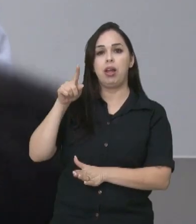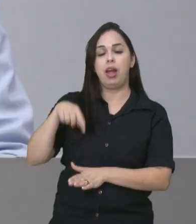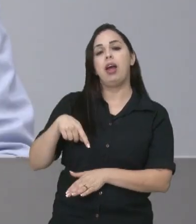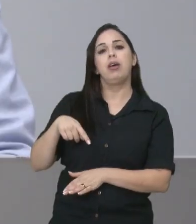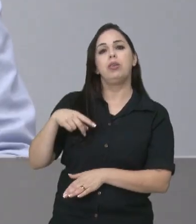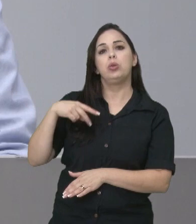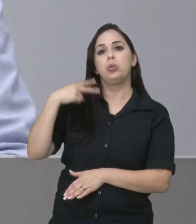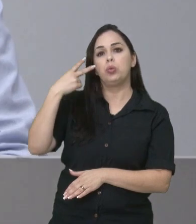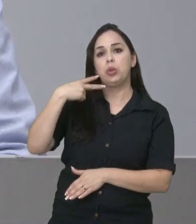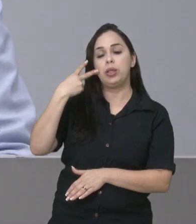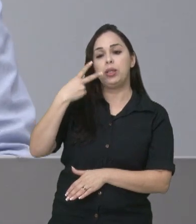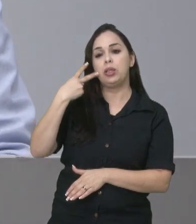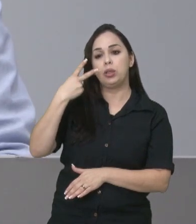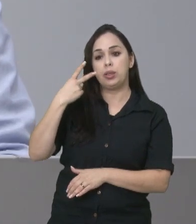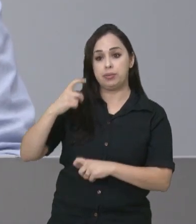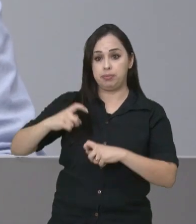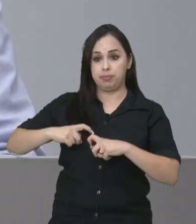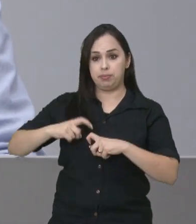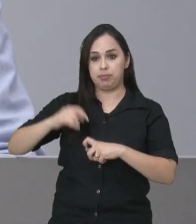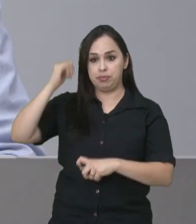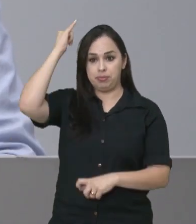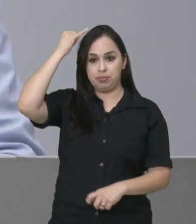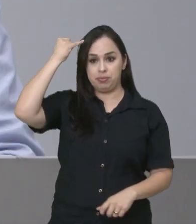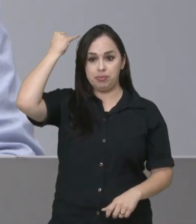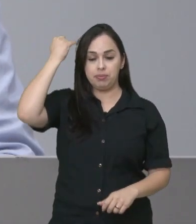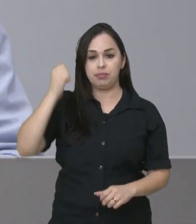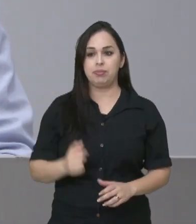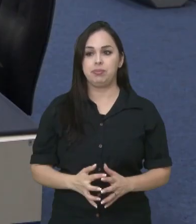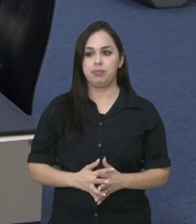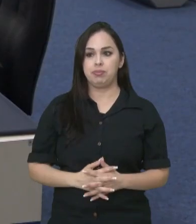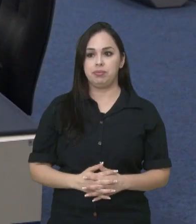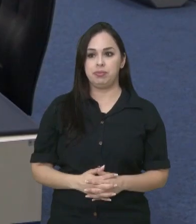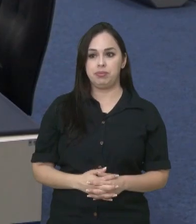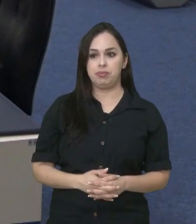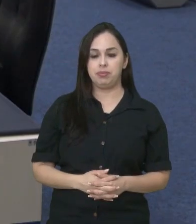Dr. José Cláudio.